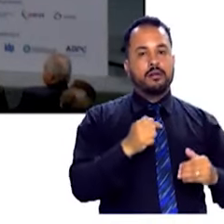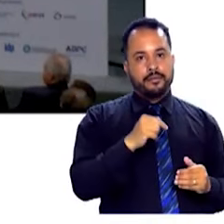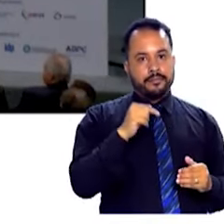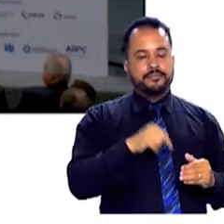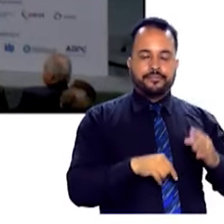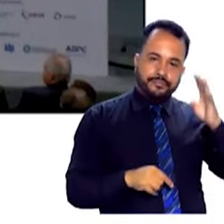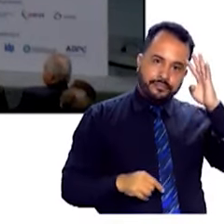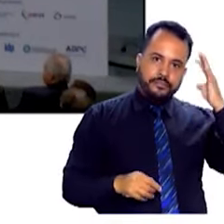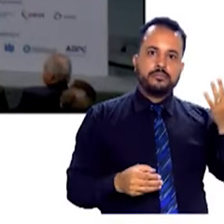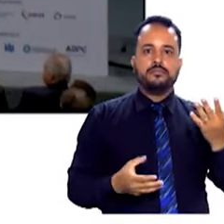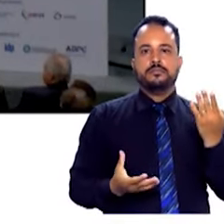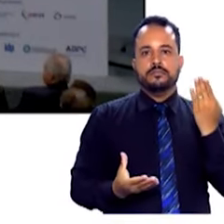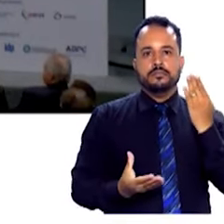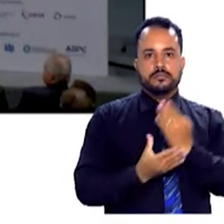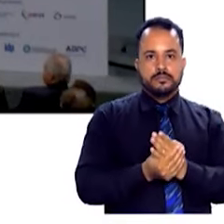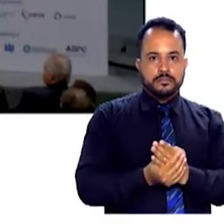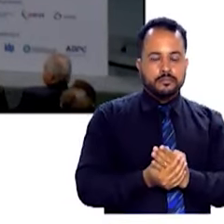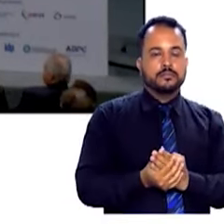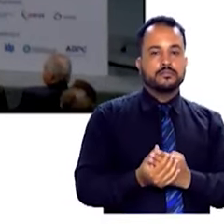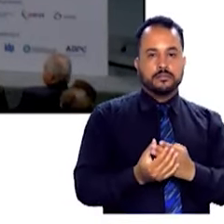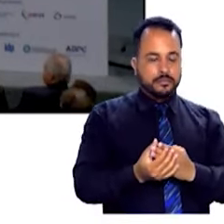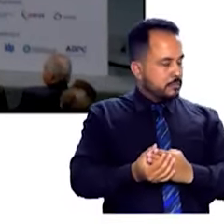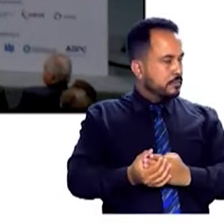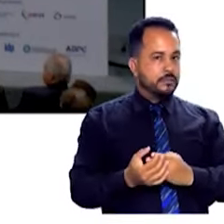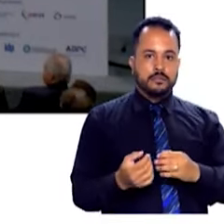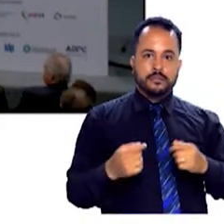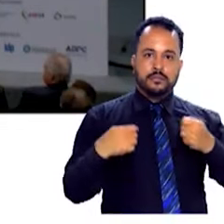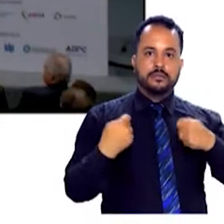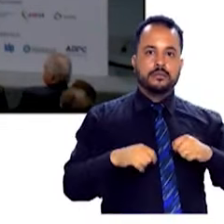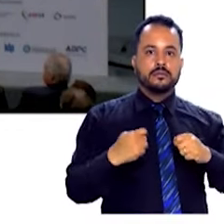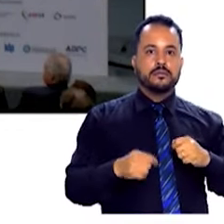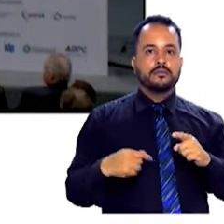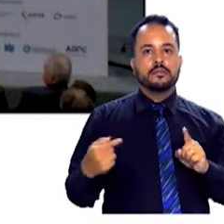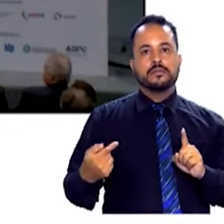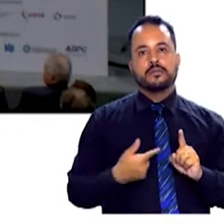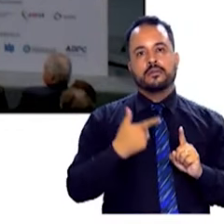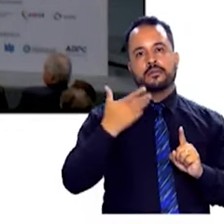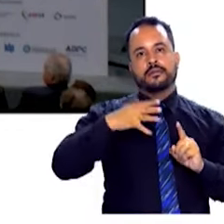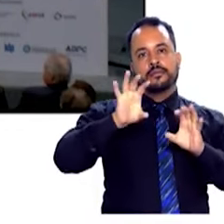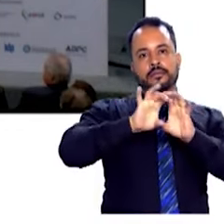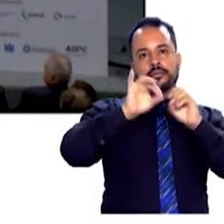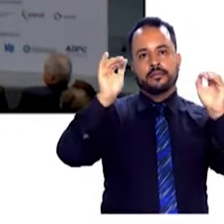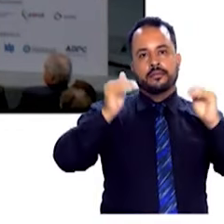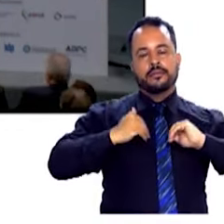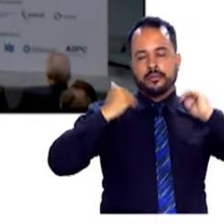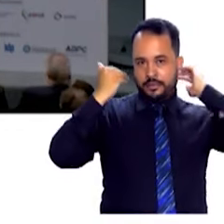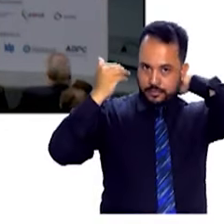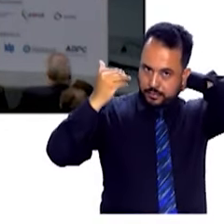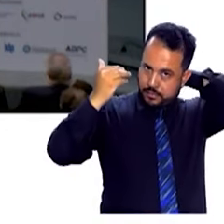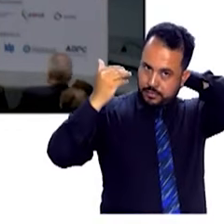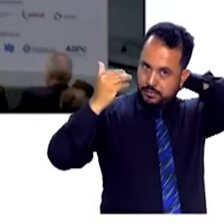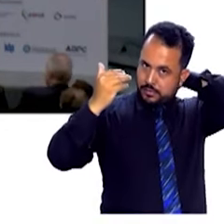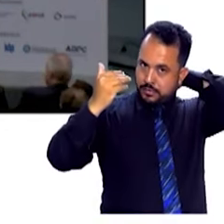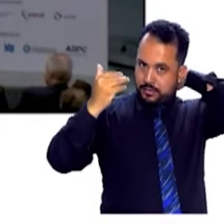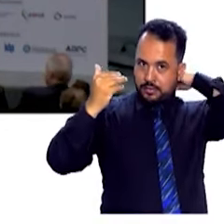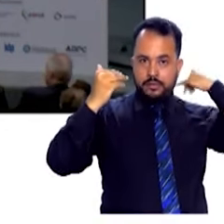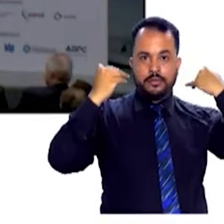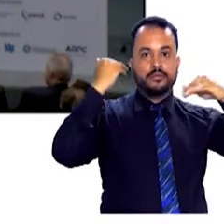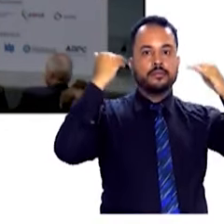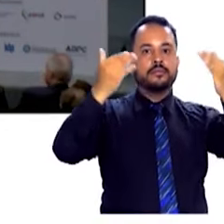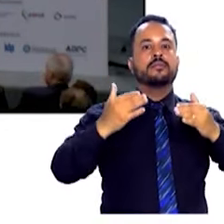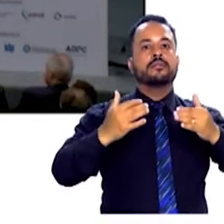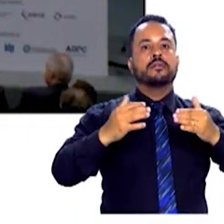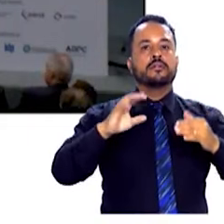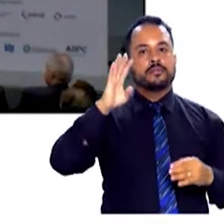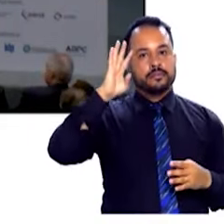efetivamente e necessariamente precisam da palavra de Uma Corte que se diz de precedente como o